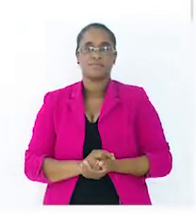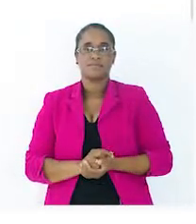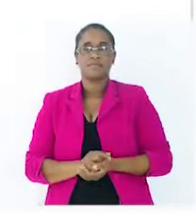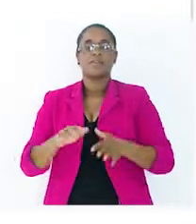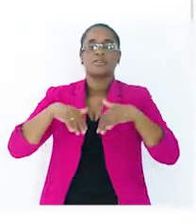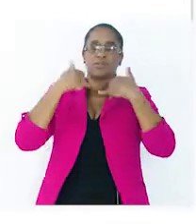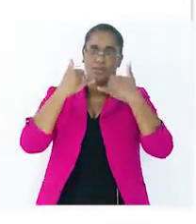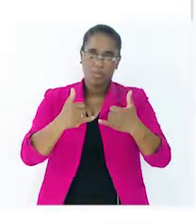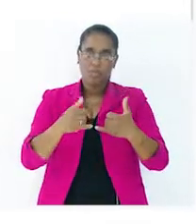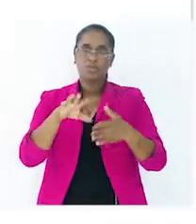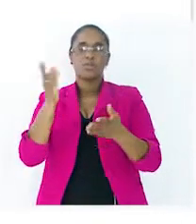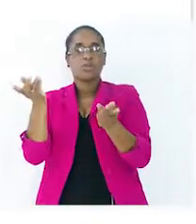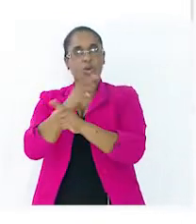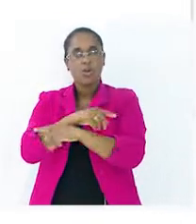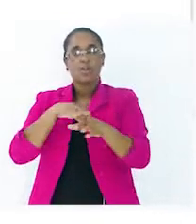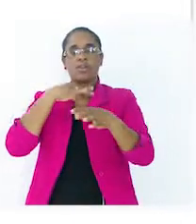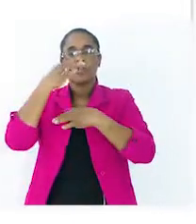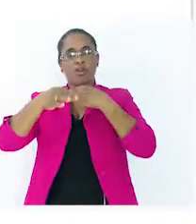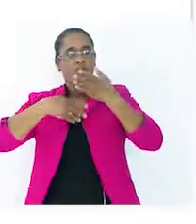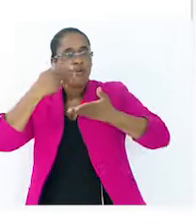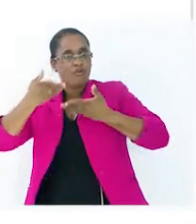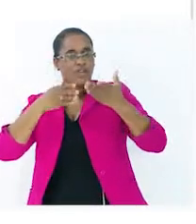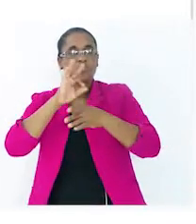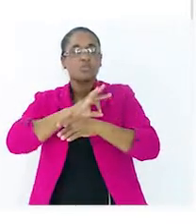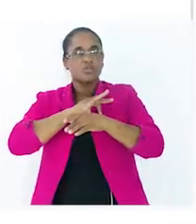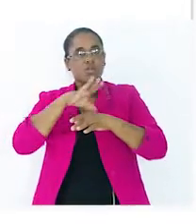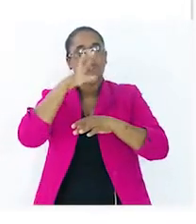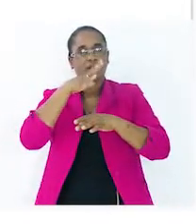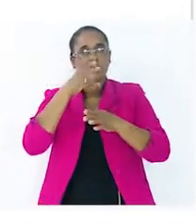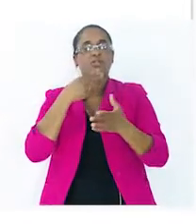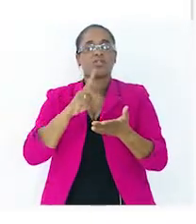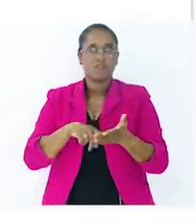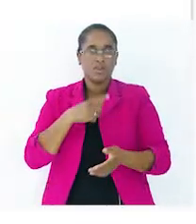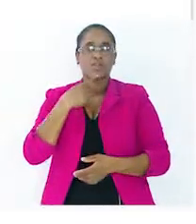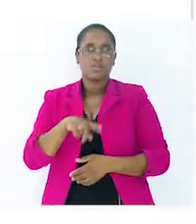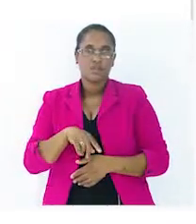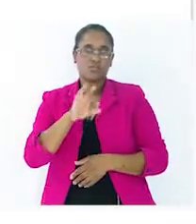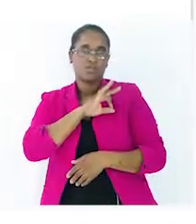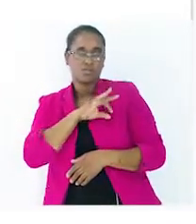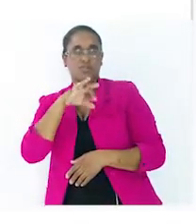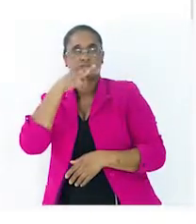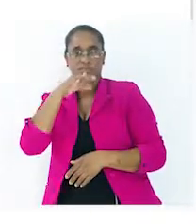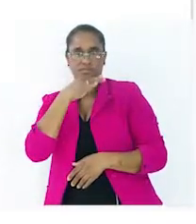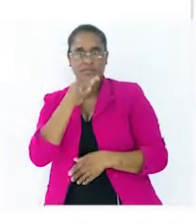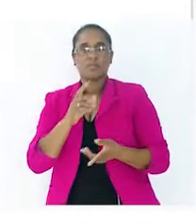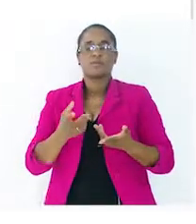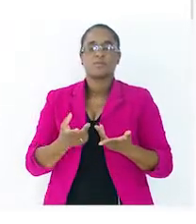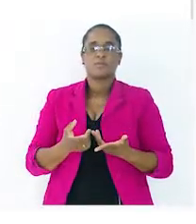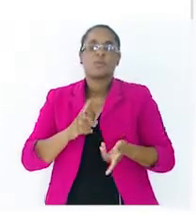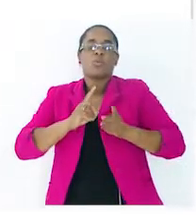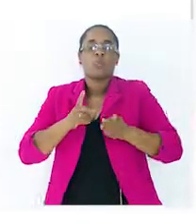Depois, troca-se de conversa e é o professor quem fala outra vez. E o professor vai dizendo, o quê?